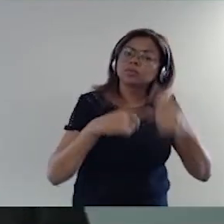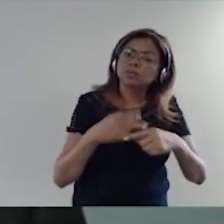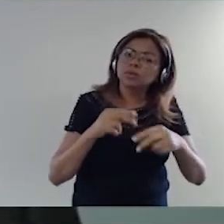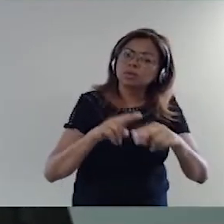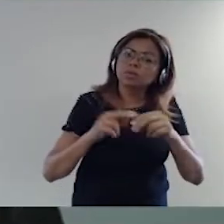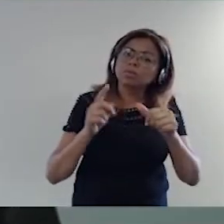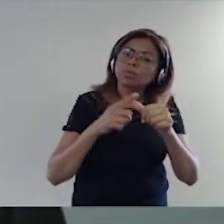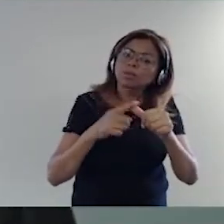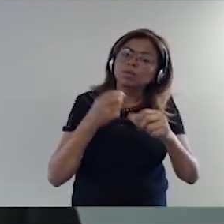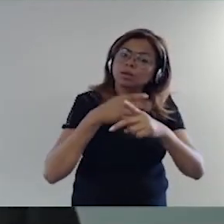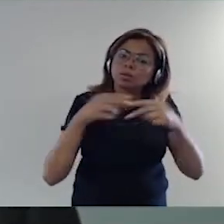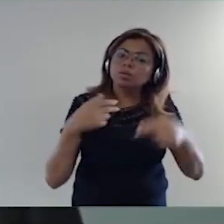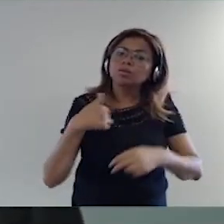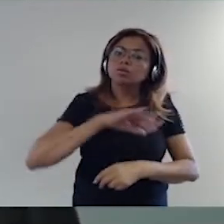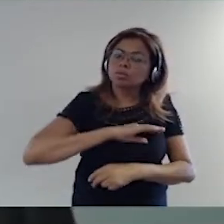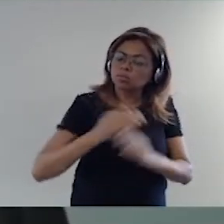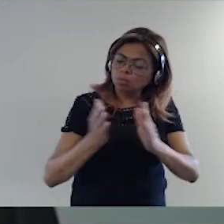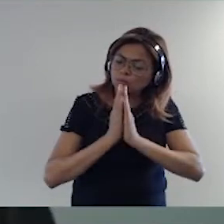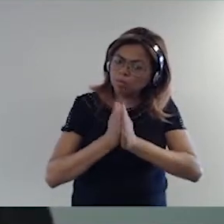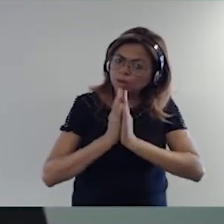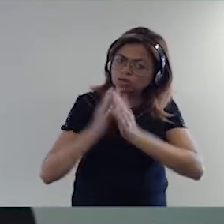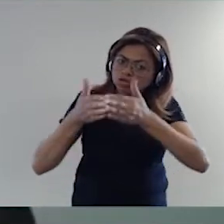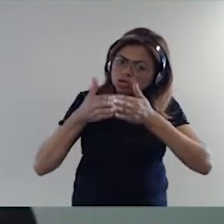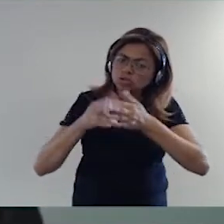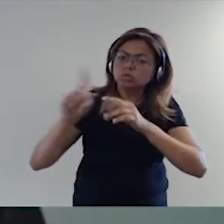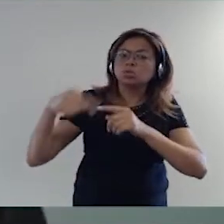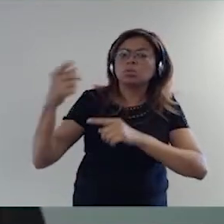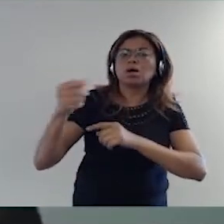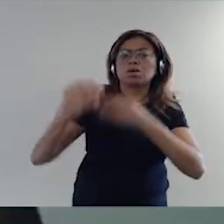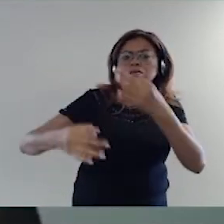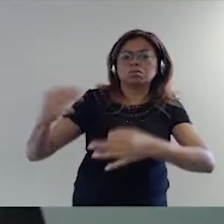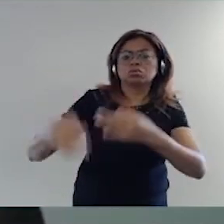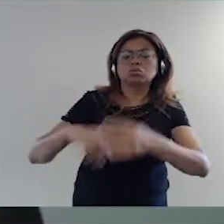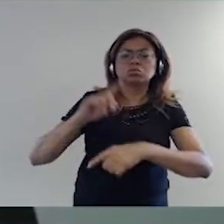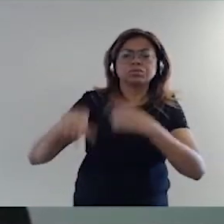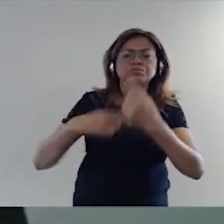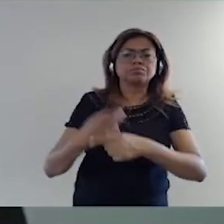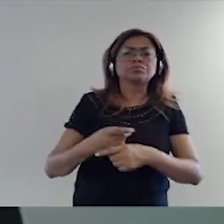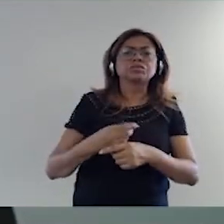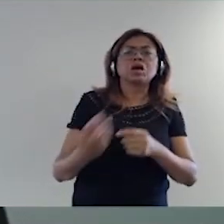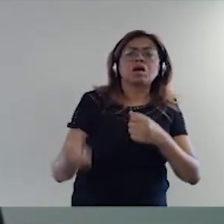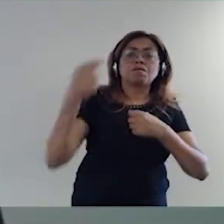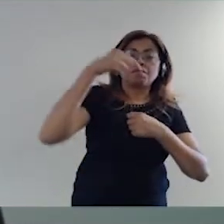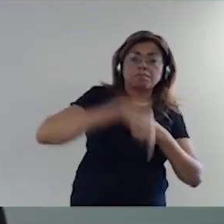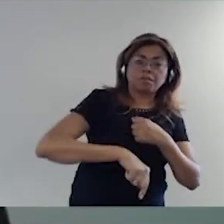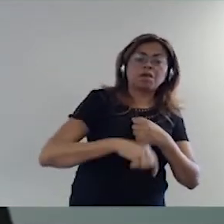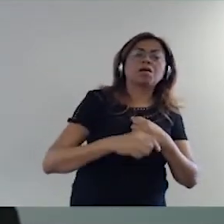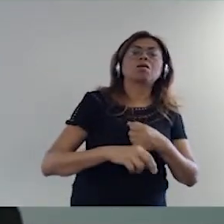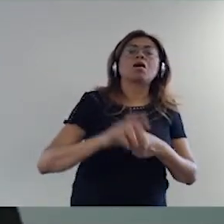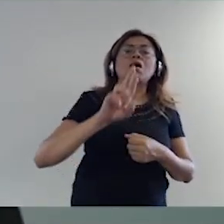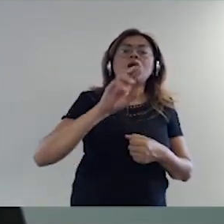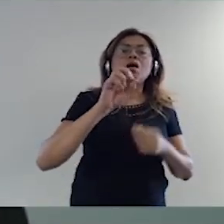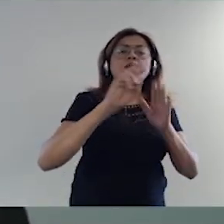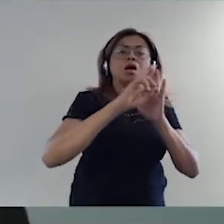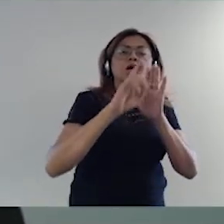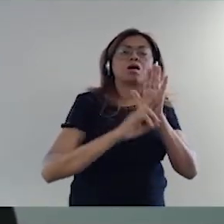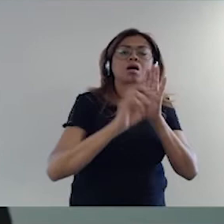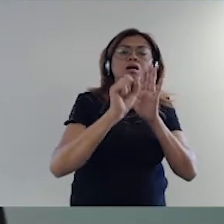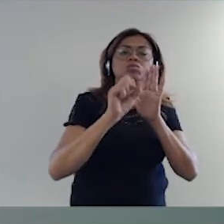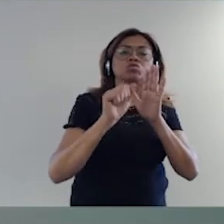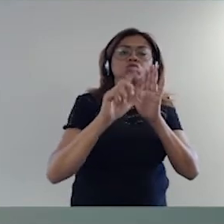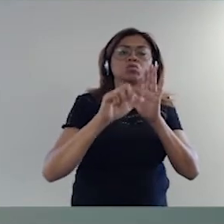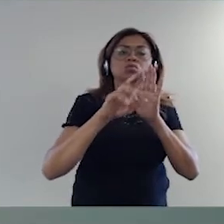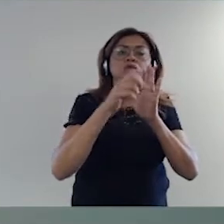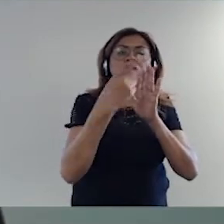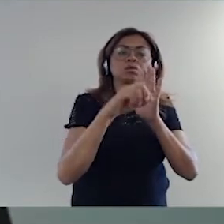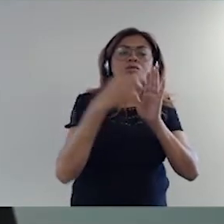primeiro ponto que nós temos batido, e com muita força, e aí veio a resolução 322 do CNJ, no seu artigo